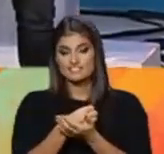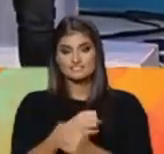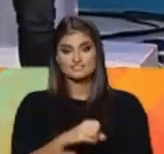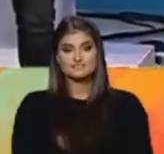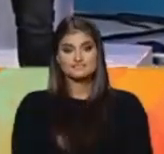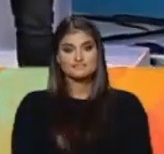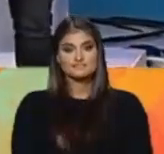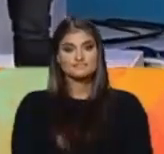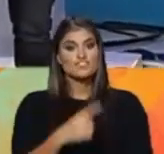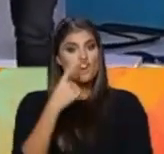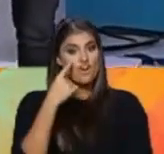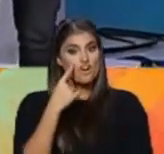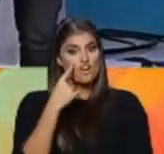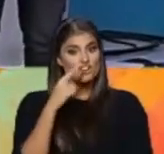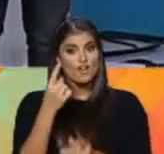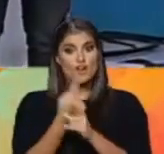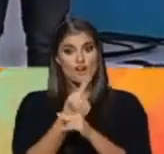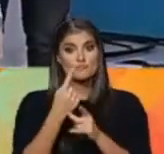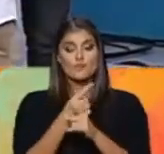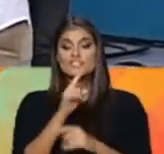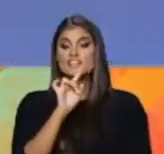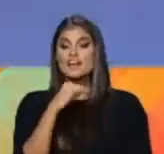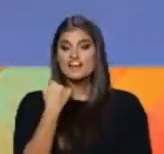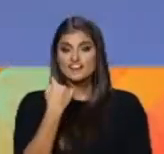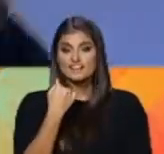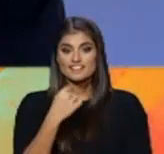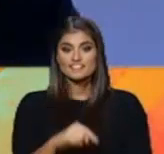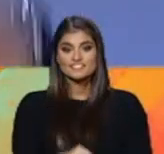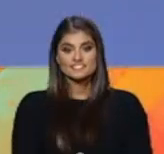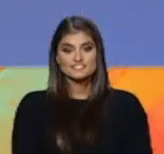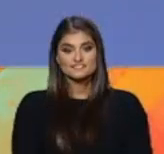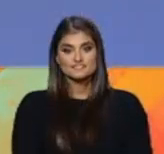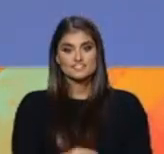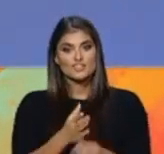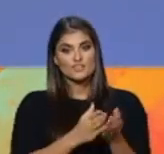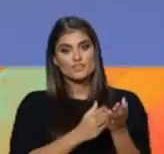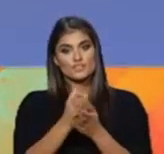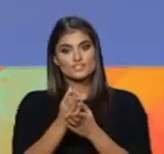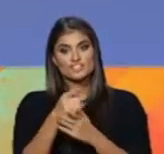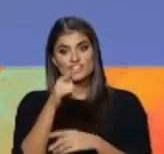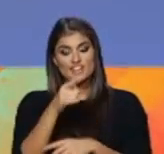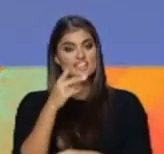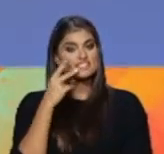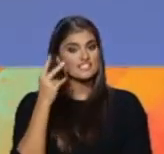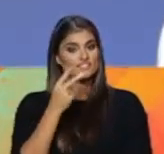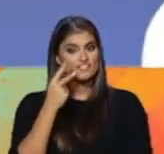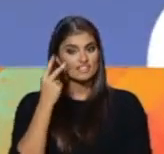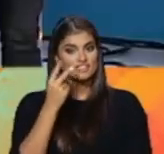Coisa rara, continuas nessa